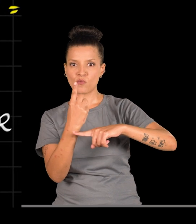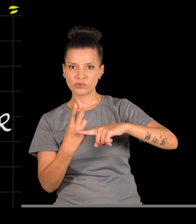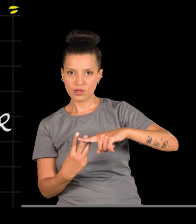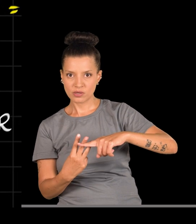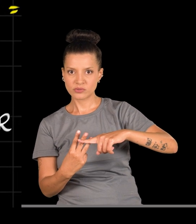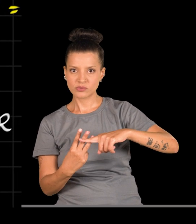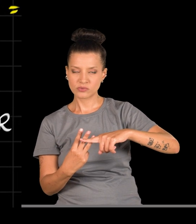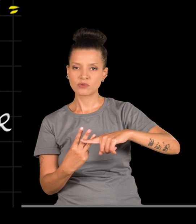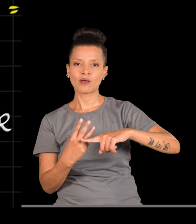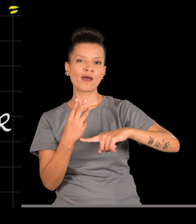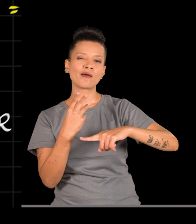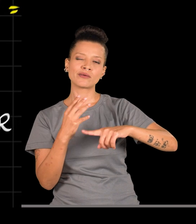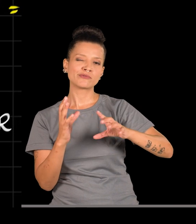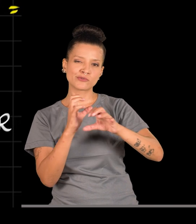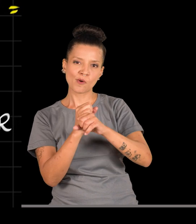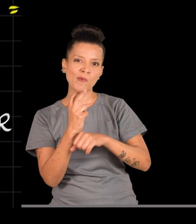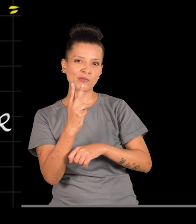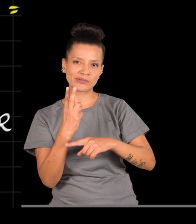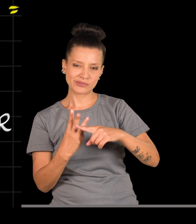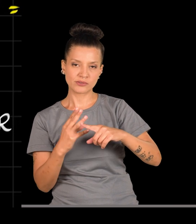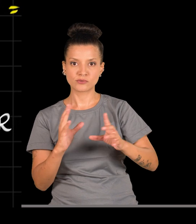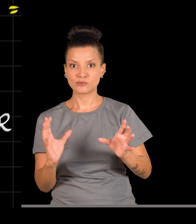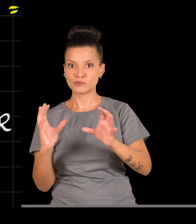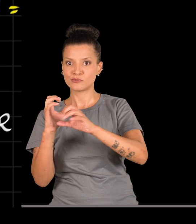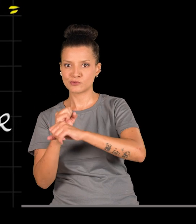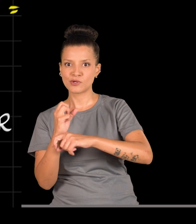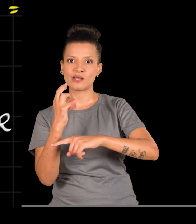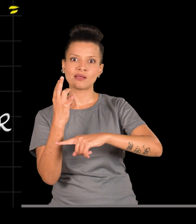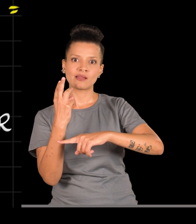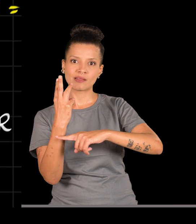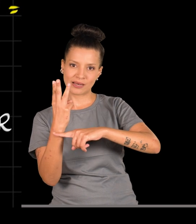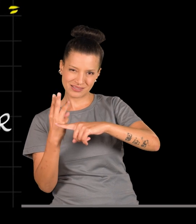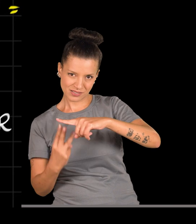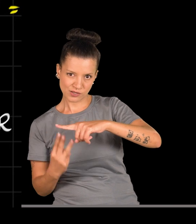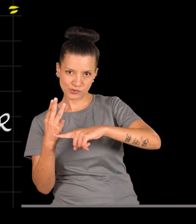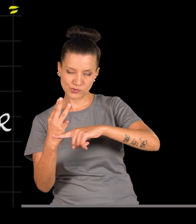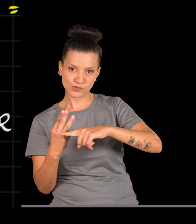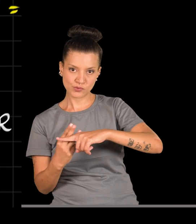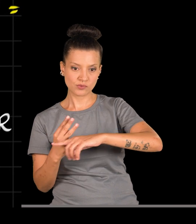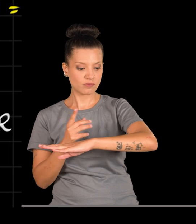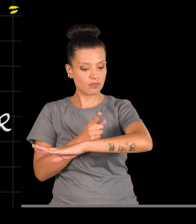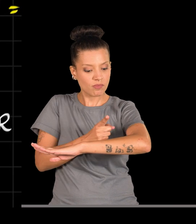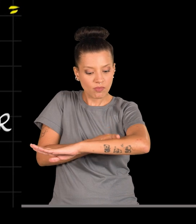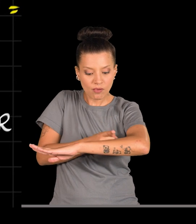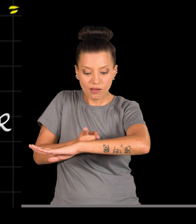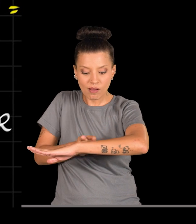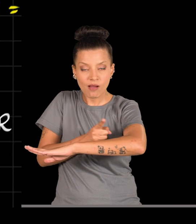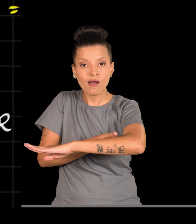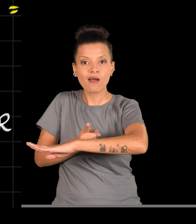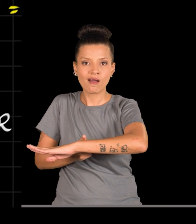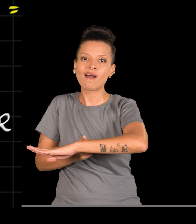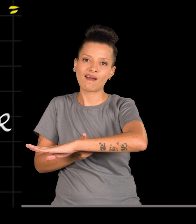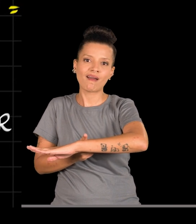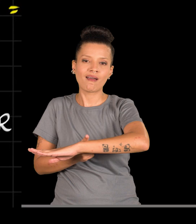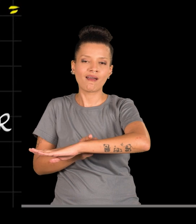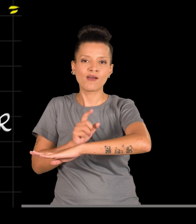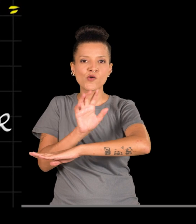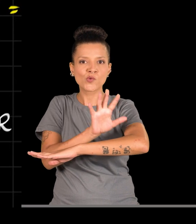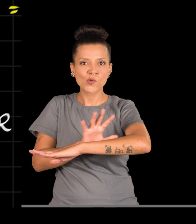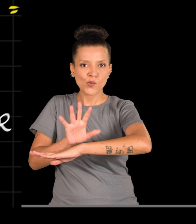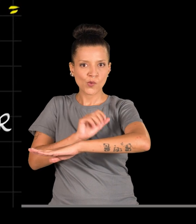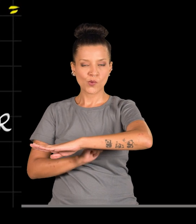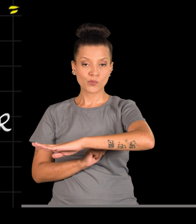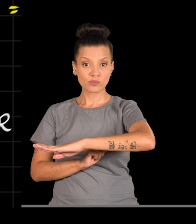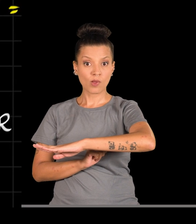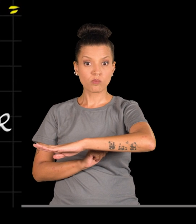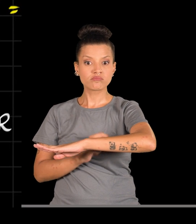1 terço a esse terço aqui, isso vai dar 2 terços. E quando eu somar mais 1, isso vai dar 3 terços, que é a mesma coisa